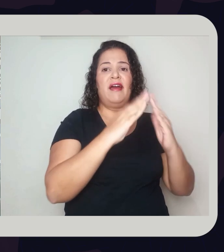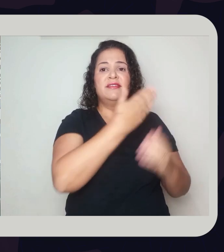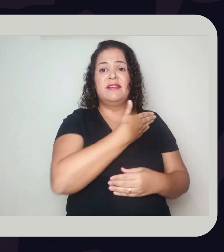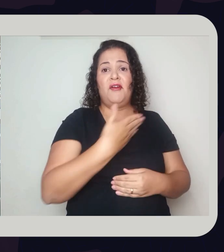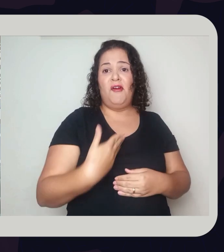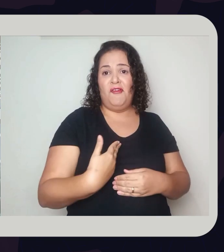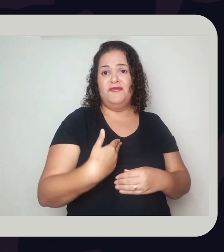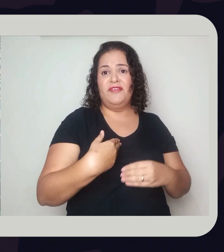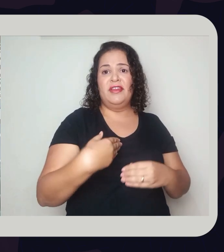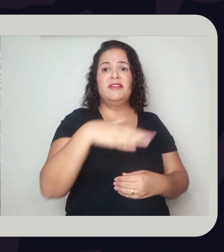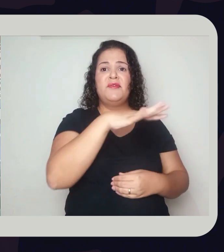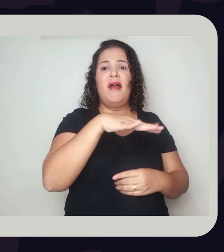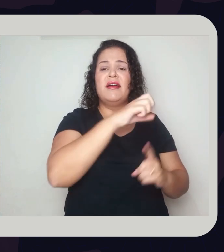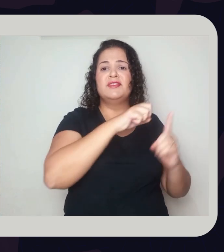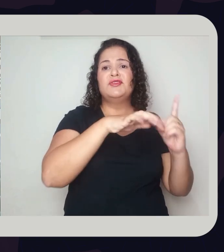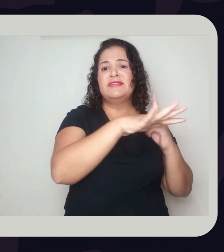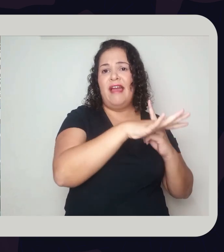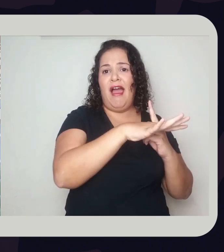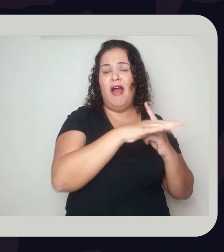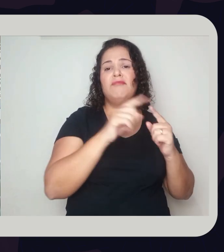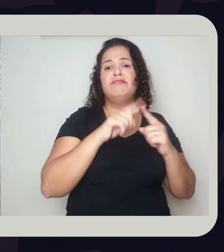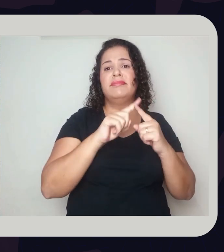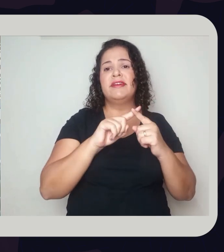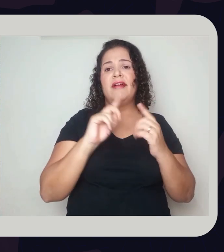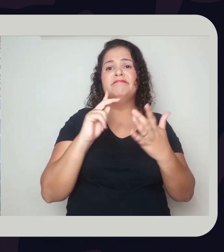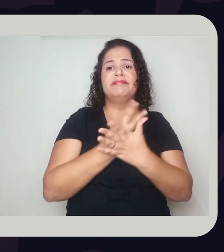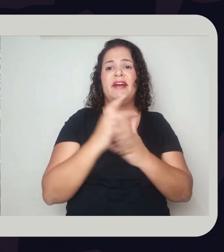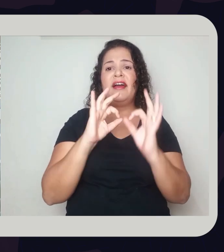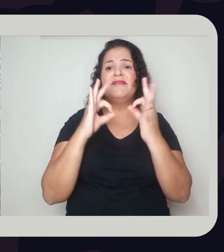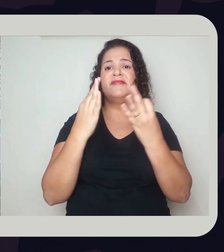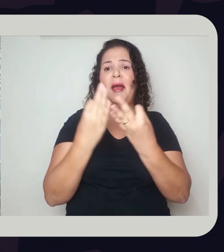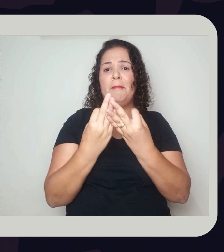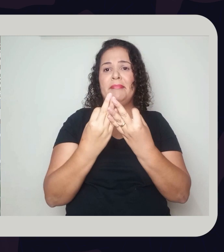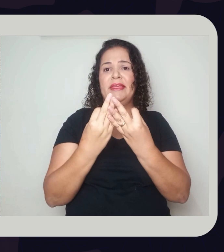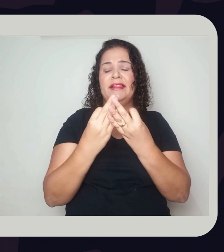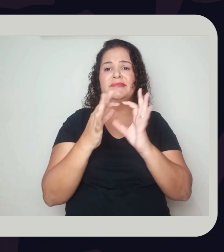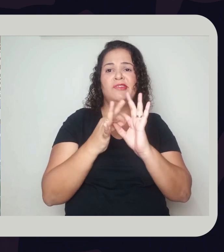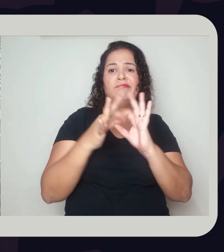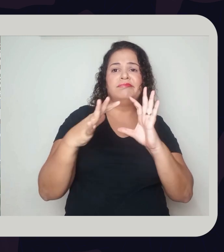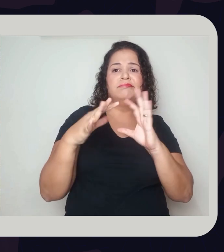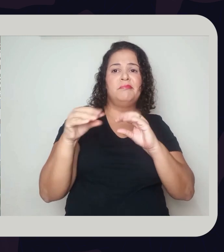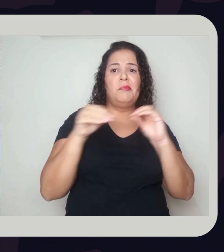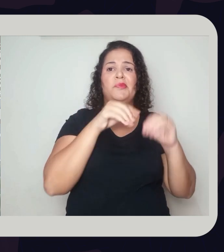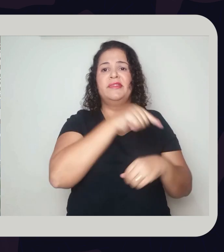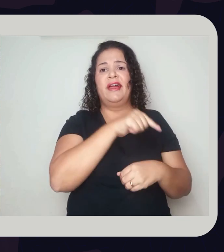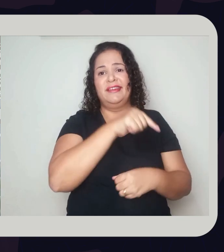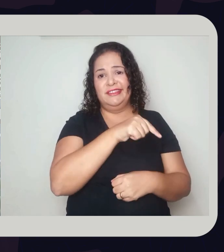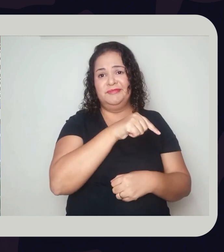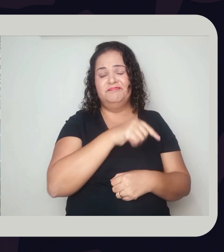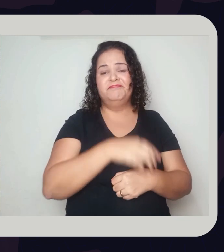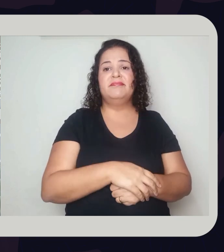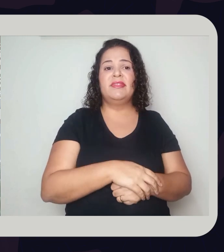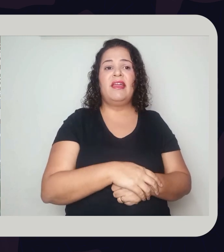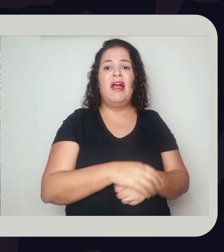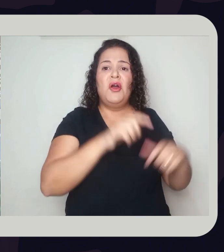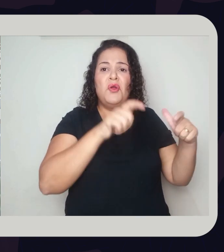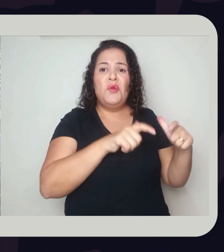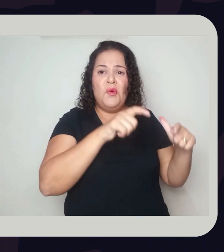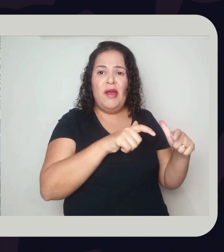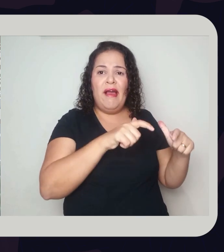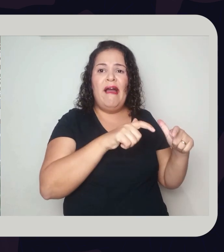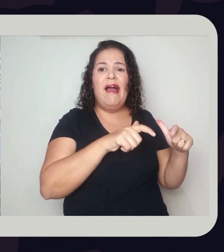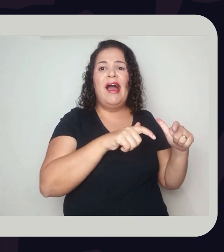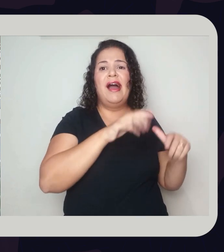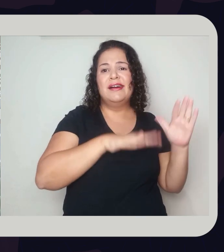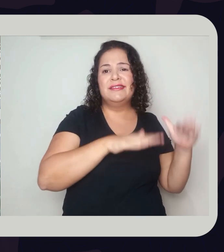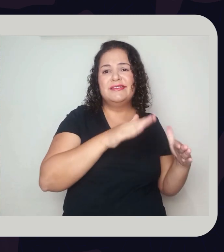familiares e por algum motivo elas estavam ali abrigadas num espaço, numa instituição social pública. E esses espaços